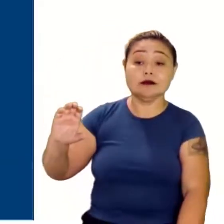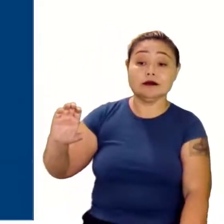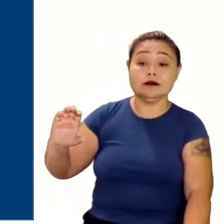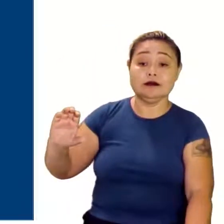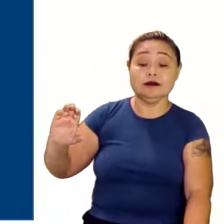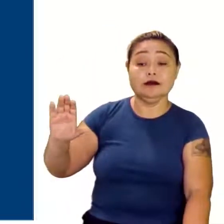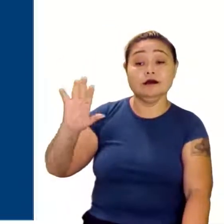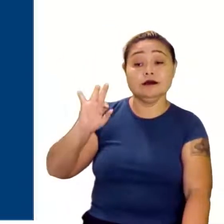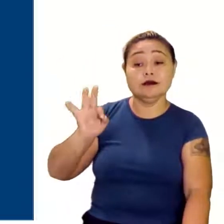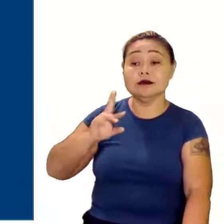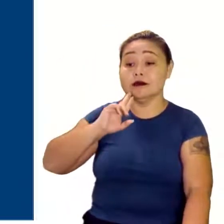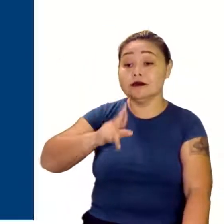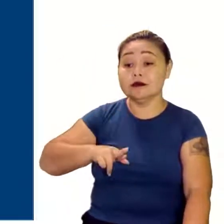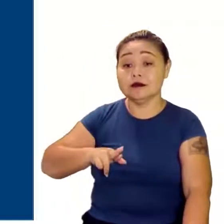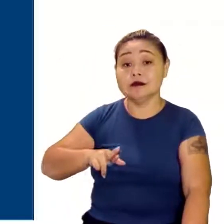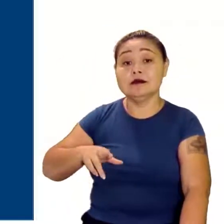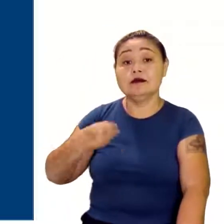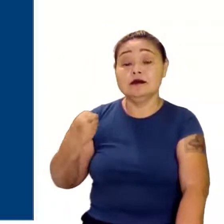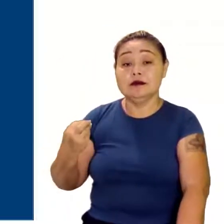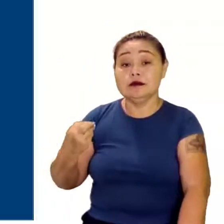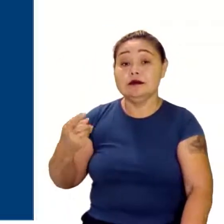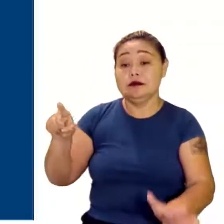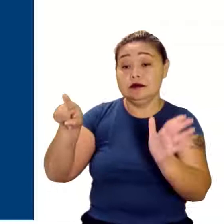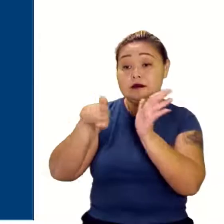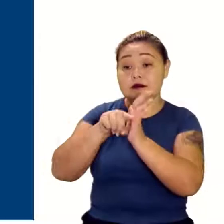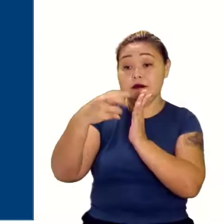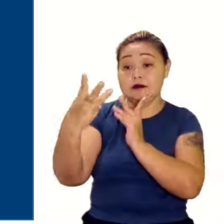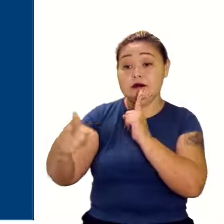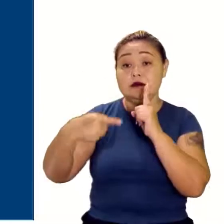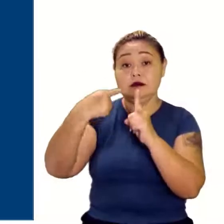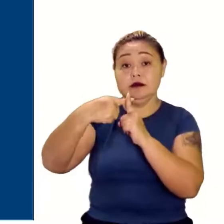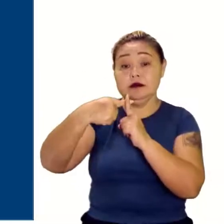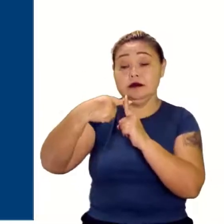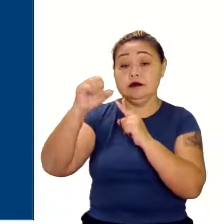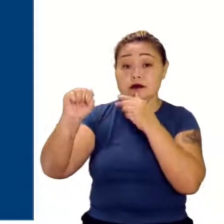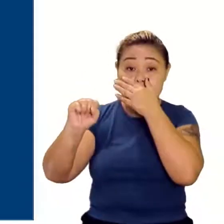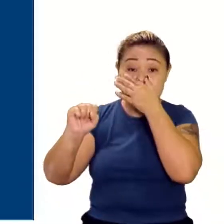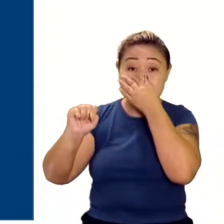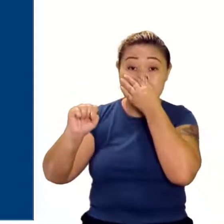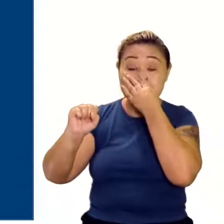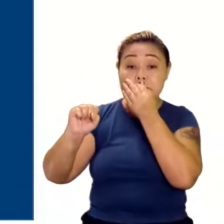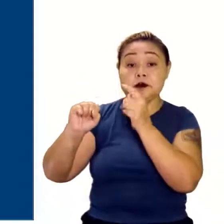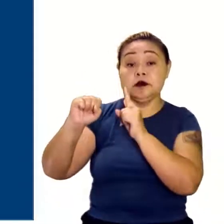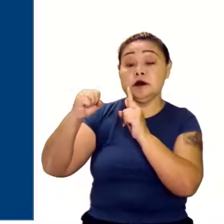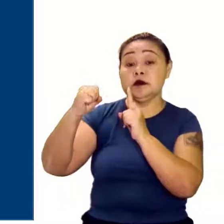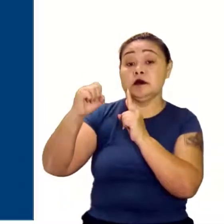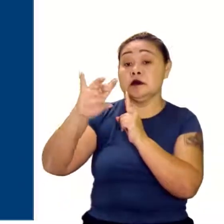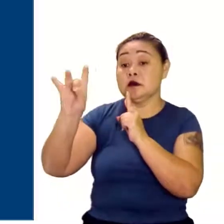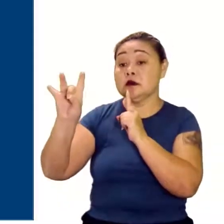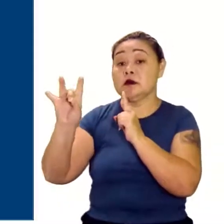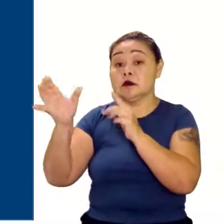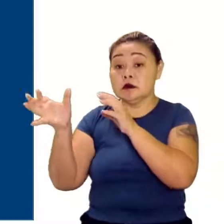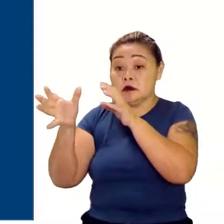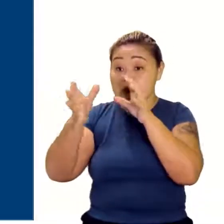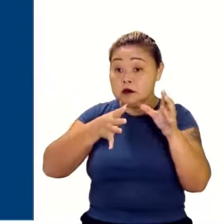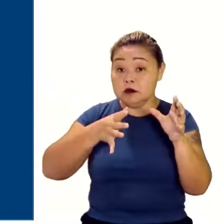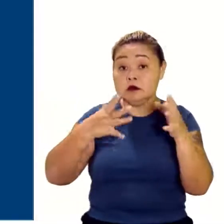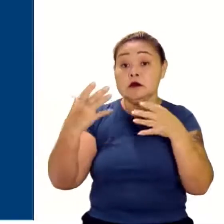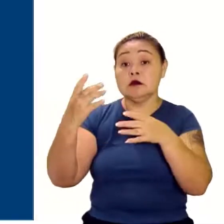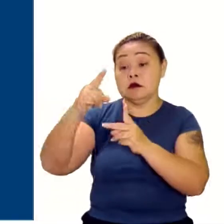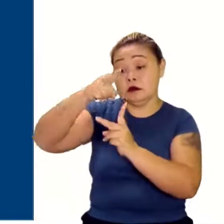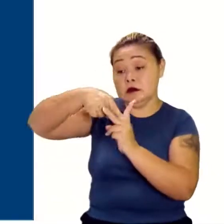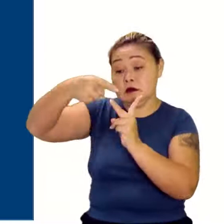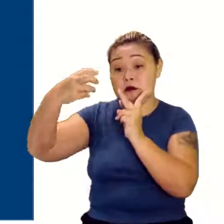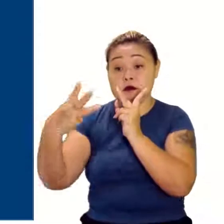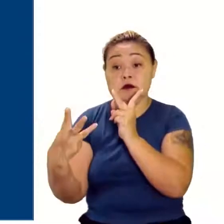Letra C. Como que ficamos aí, né? Menos 3 mais 8. A gente vai fazer o cálculo só com os valores aqui, porque a raiz de